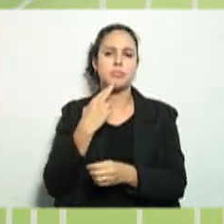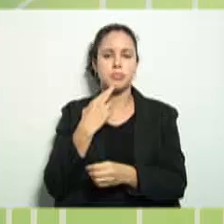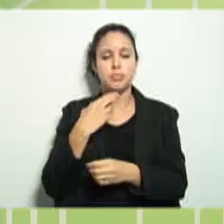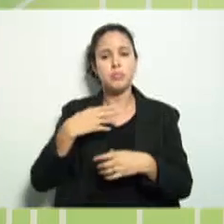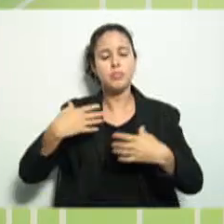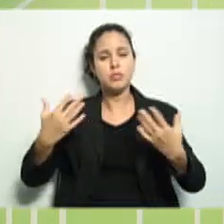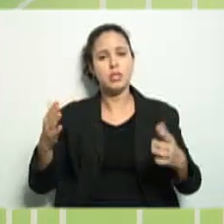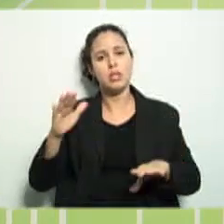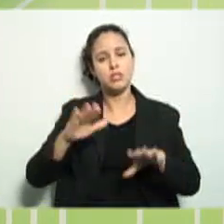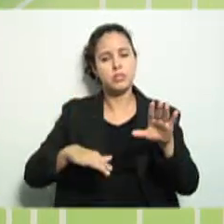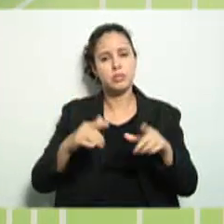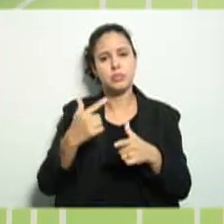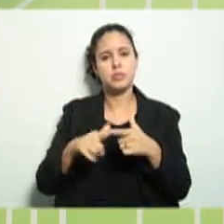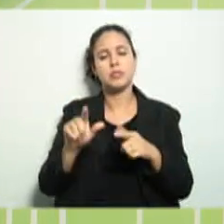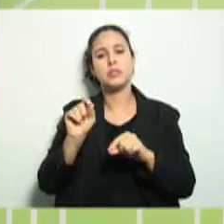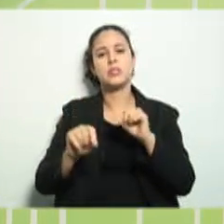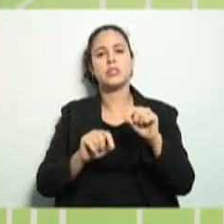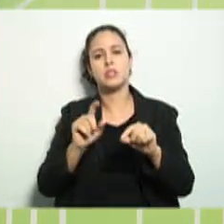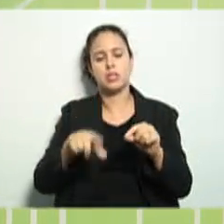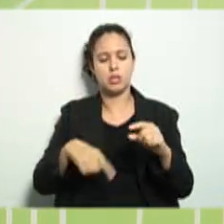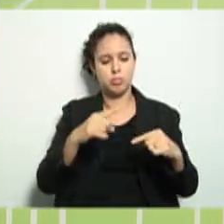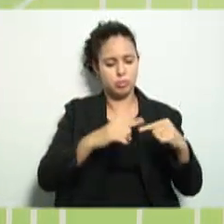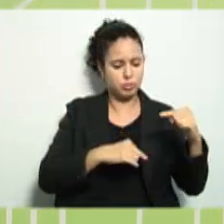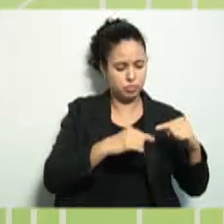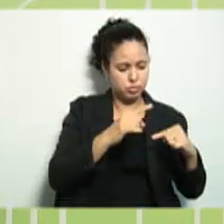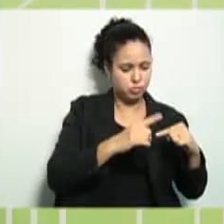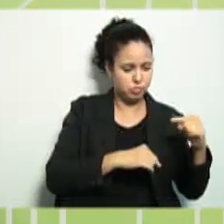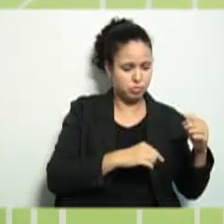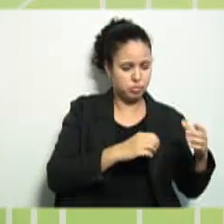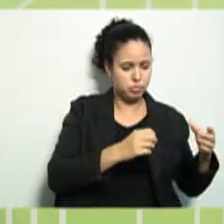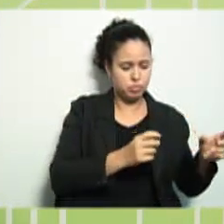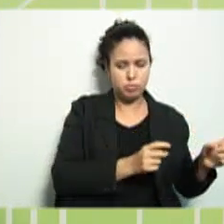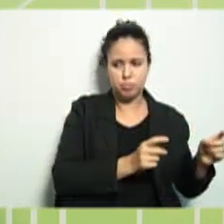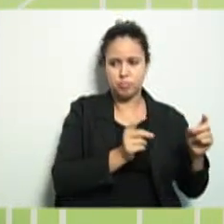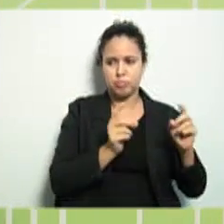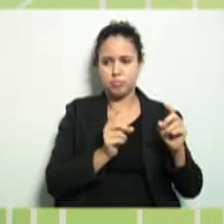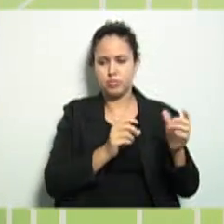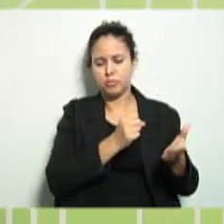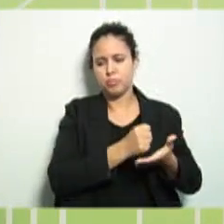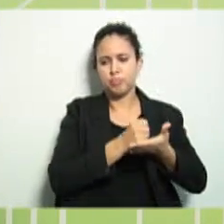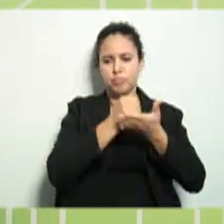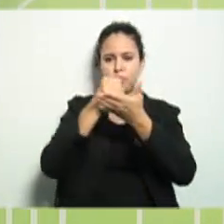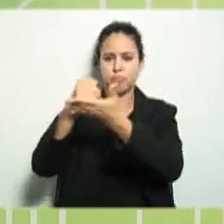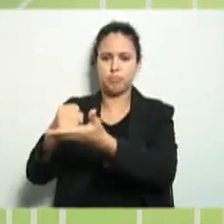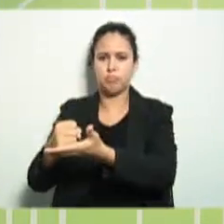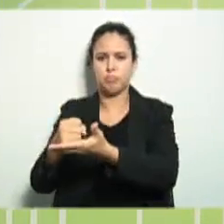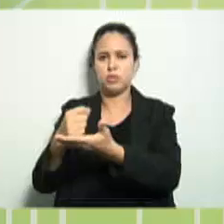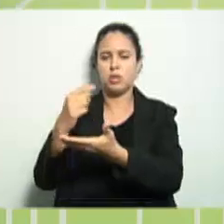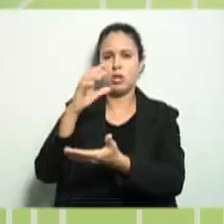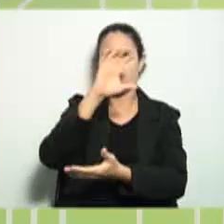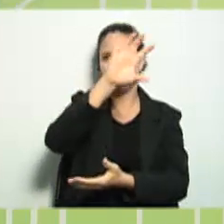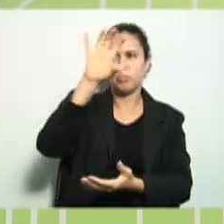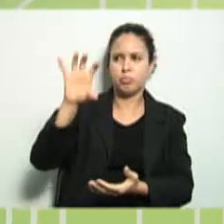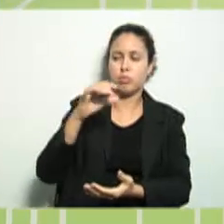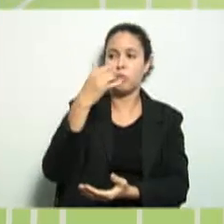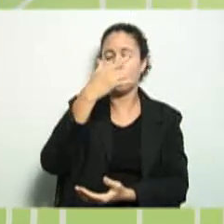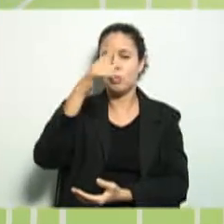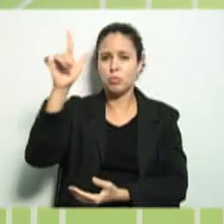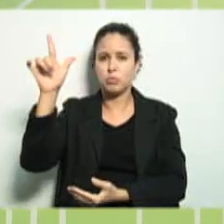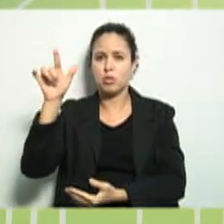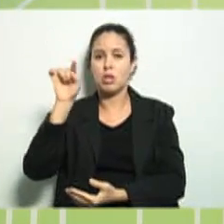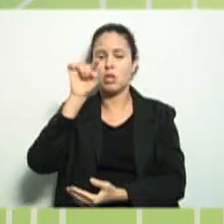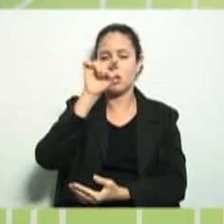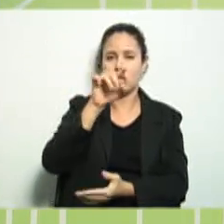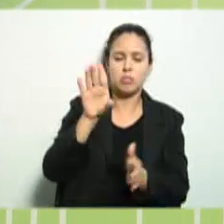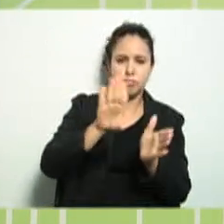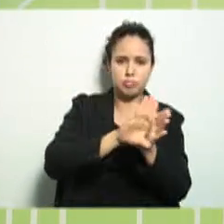problema da nossa região é que o nosso produto sai daqui bruto, vendido por um lucro pequeno e vai ser transformado em outras